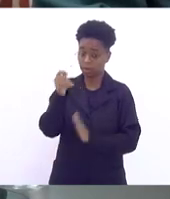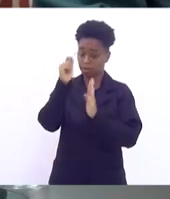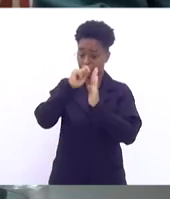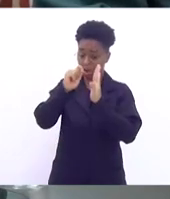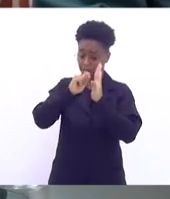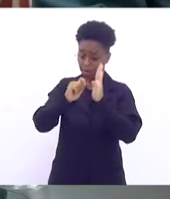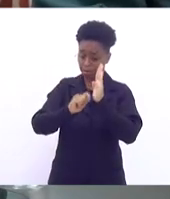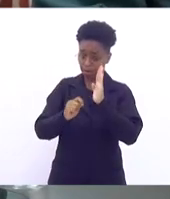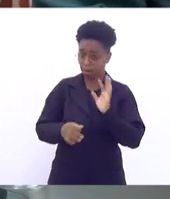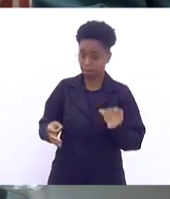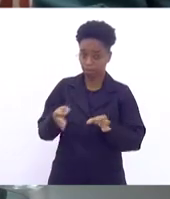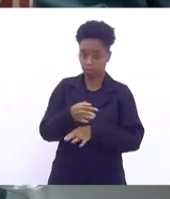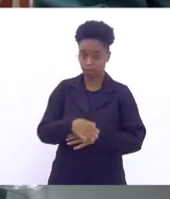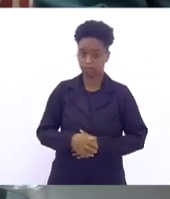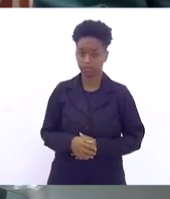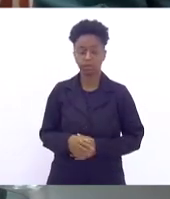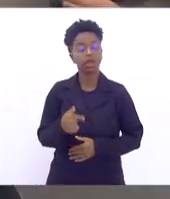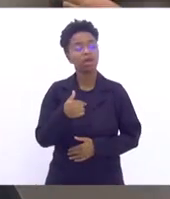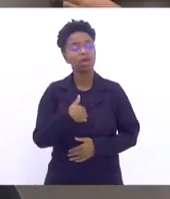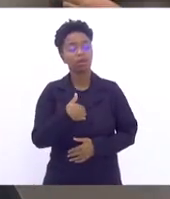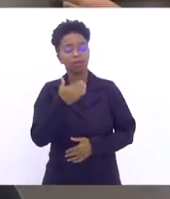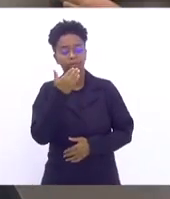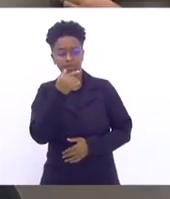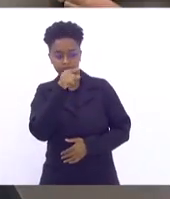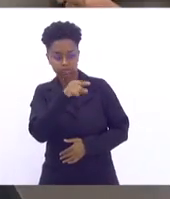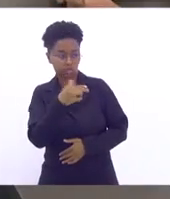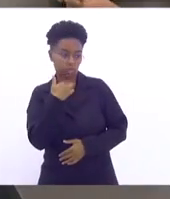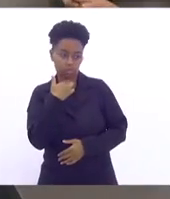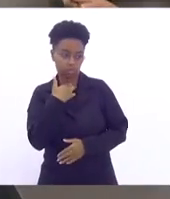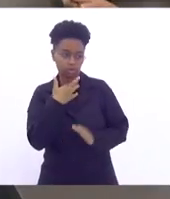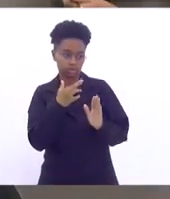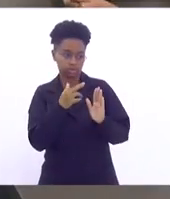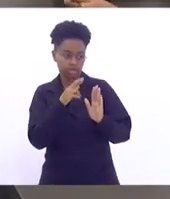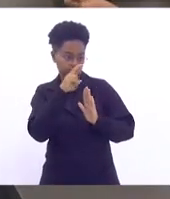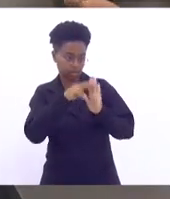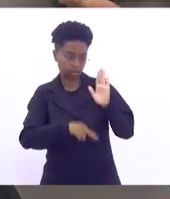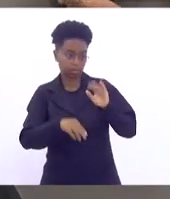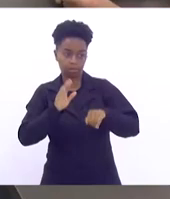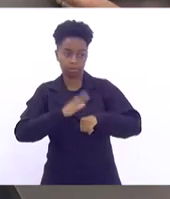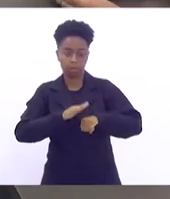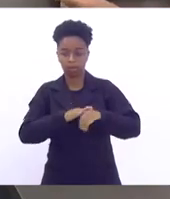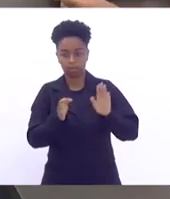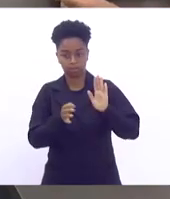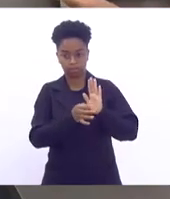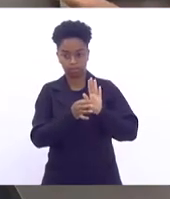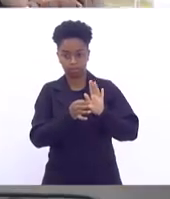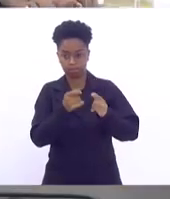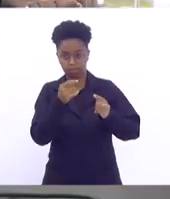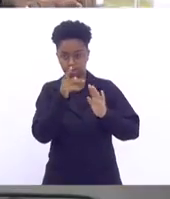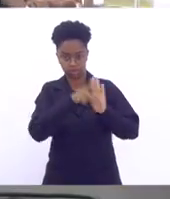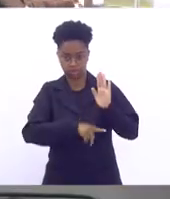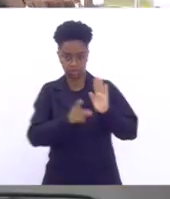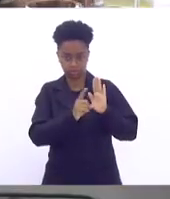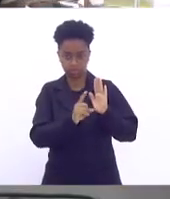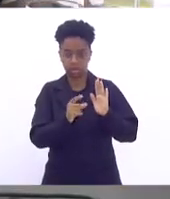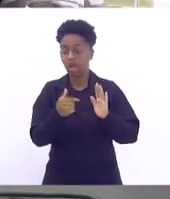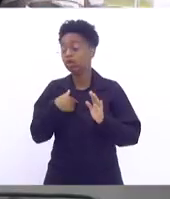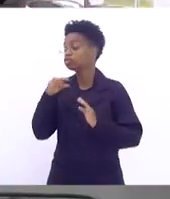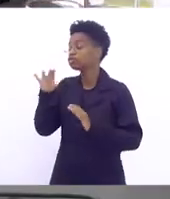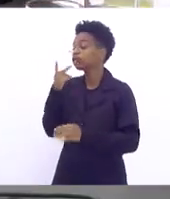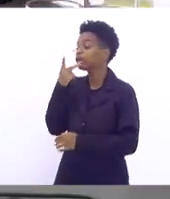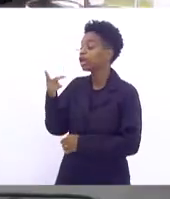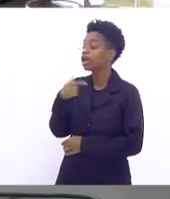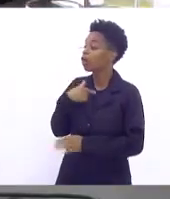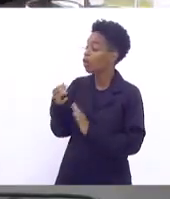todas eu vou pedir o que você lesse eu vou excelente não pode ser relator do próprio projeto que é altura eu tô falando que opinião o que eu vou discutir